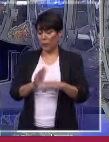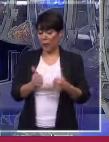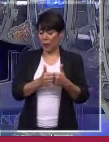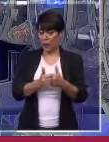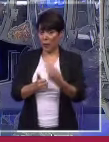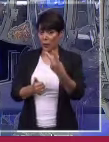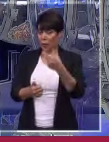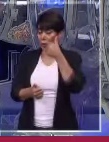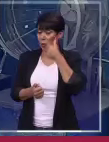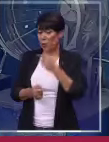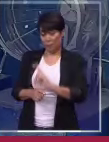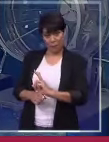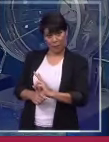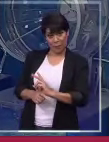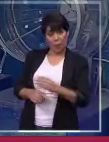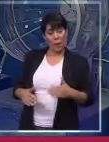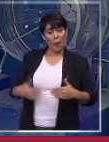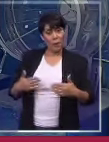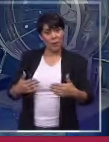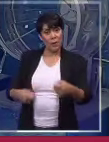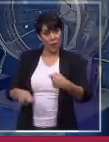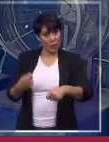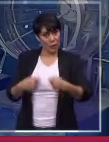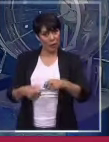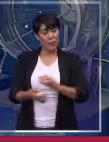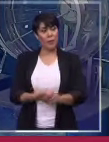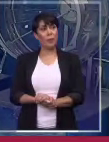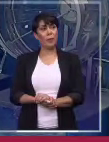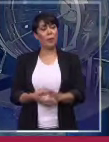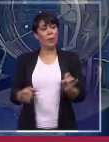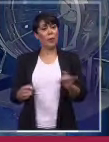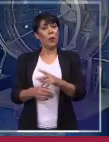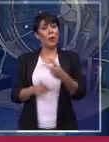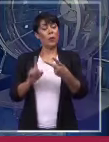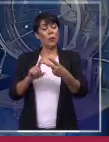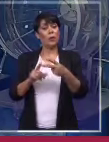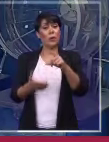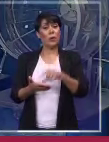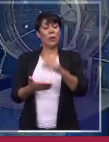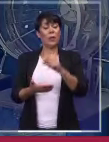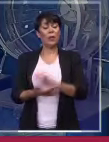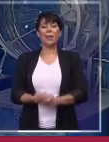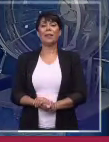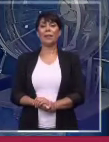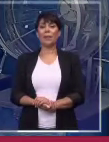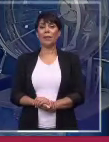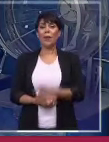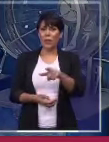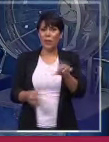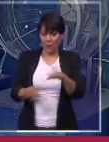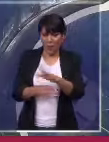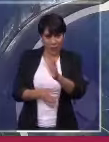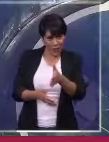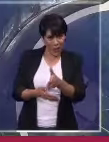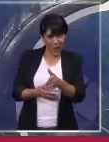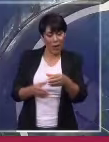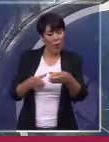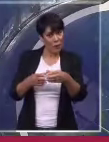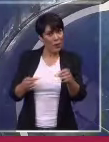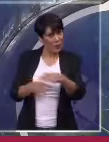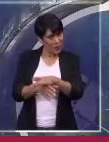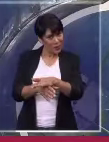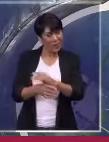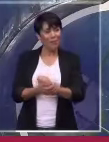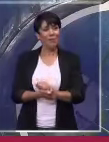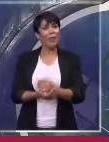e a Daura Martins, auditoras do Ministério da Economia. Tudo pronto para o segundo sorteio da Dupla Sena. Está preparada? Está preparado? Bolas